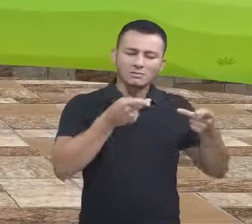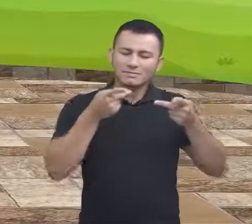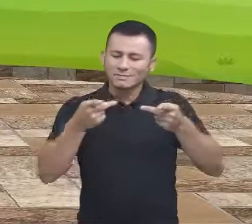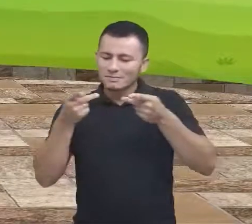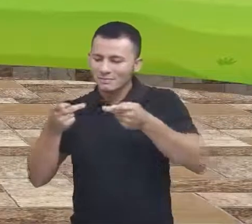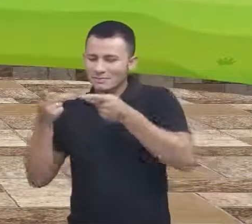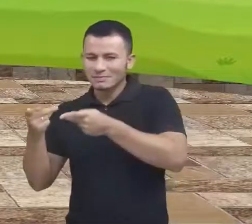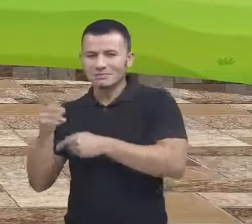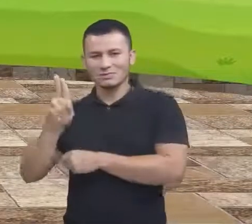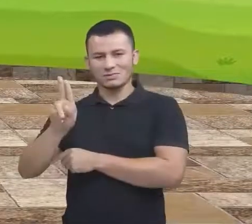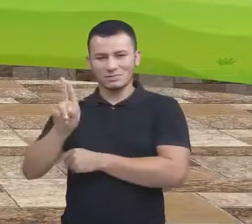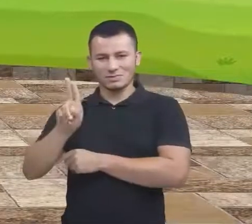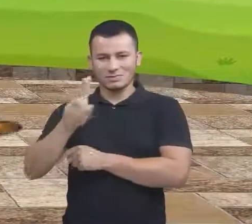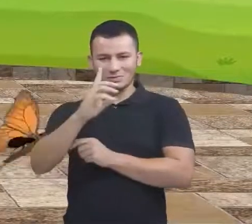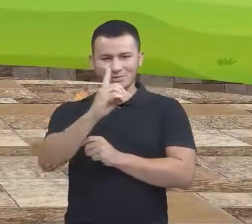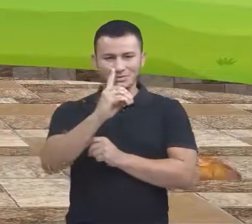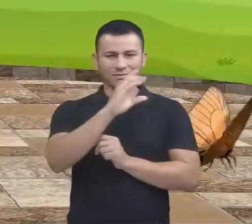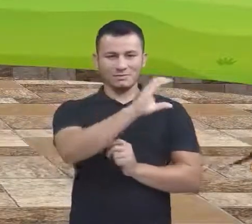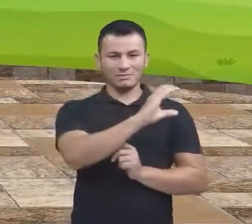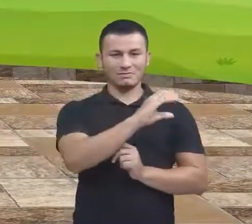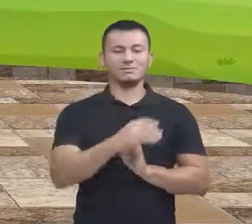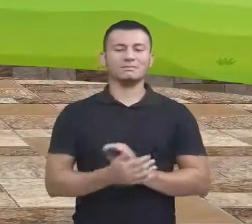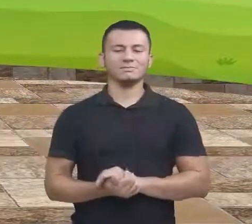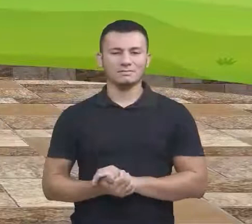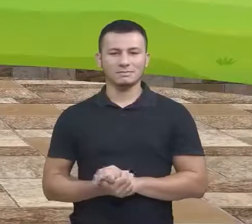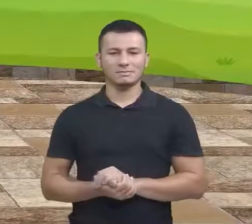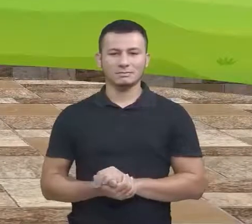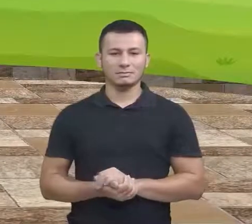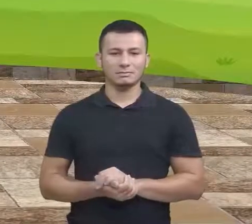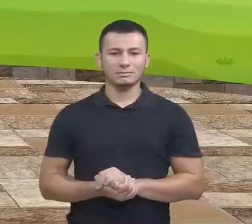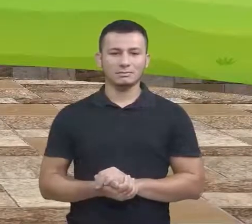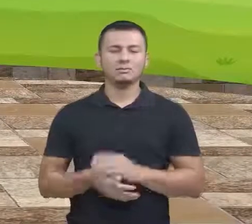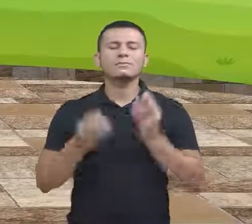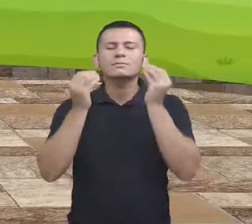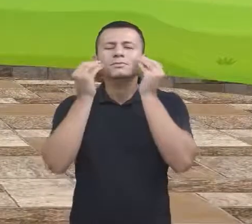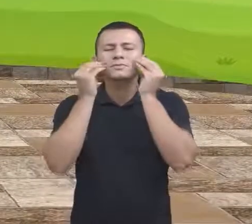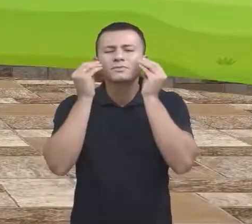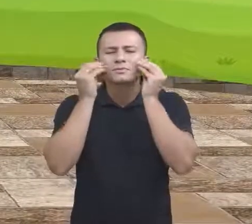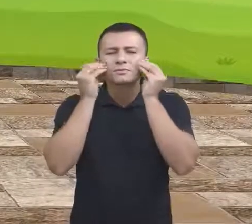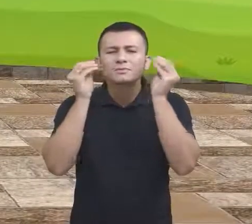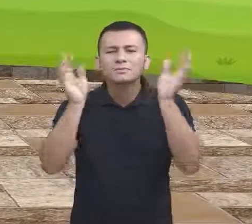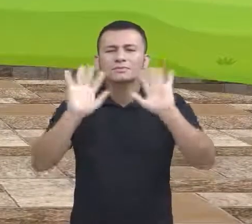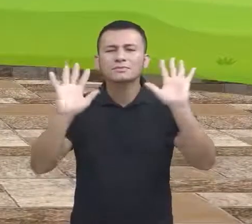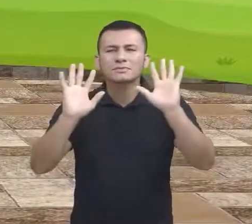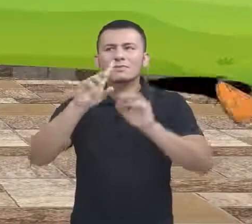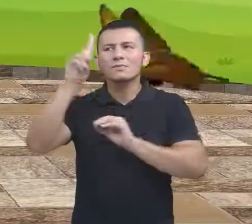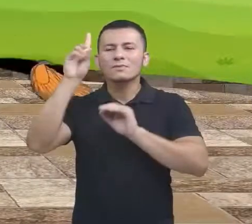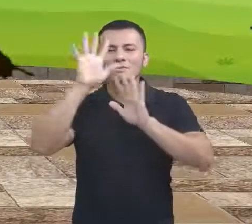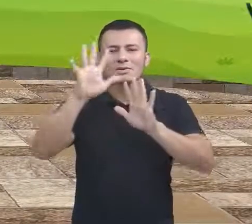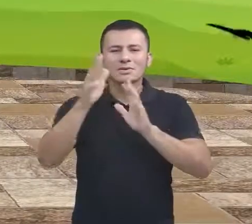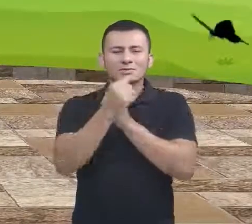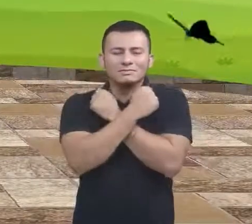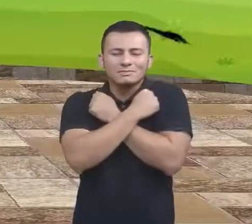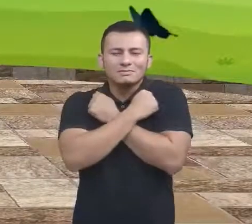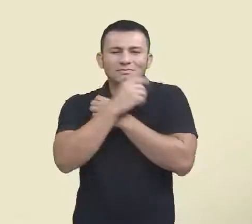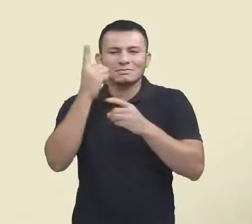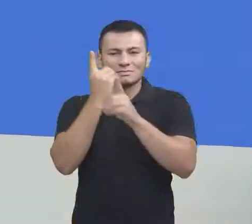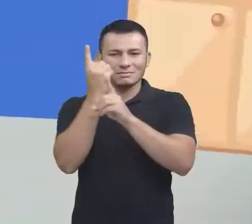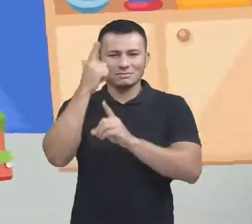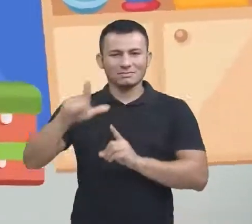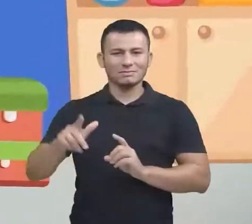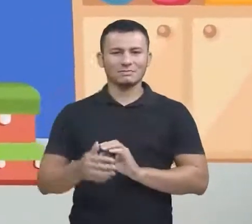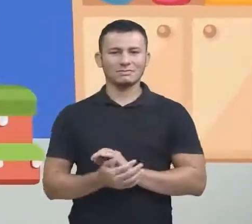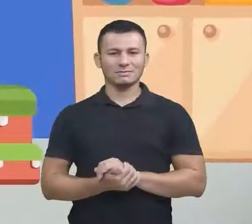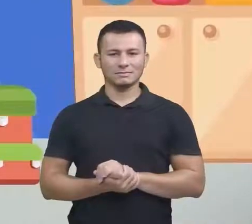unidade da dezena da centena bom Beijinhos fiquem com Deus e até a próxima aula